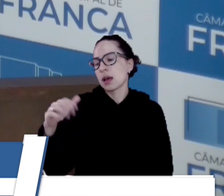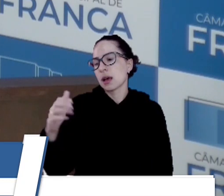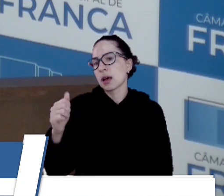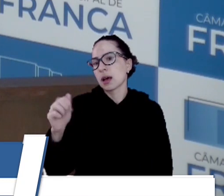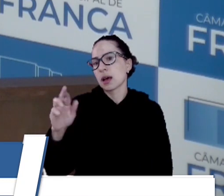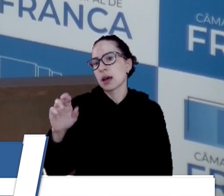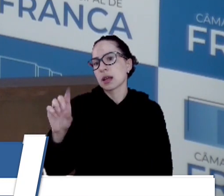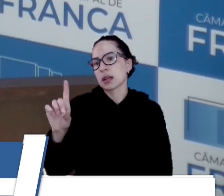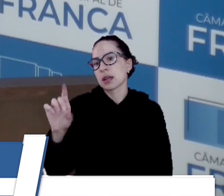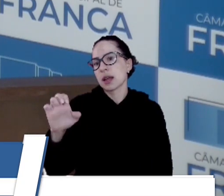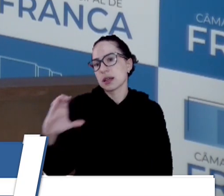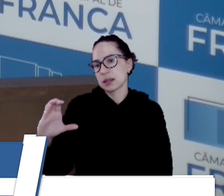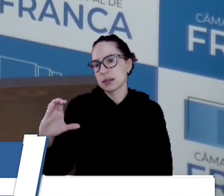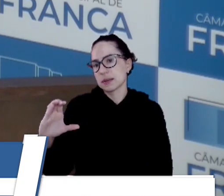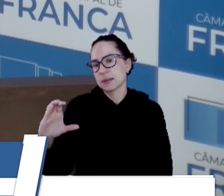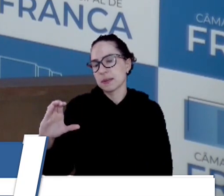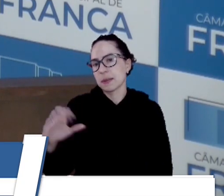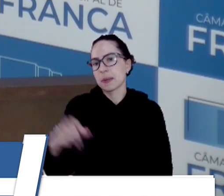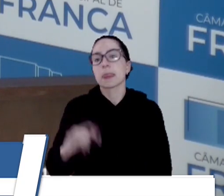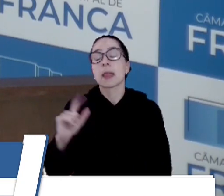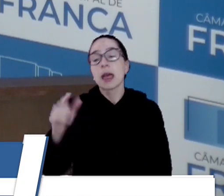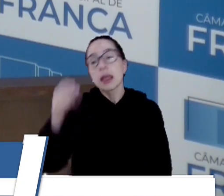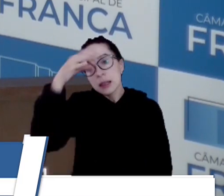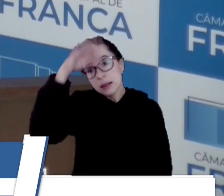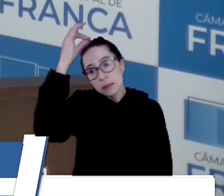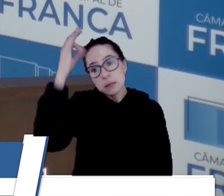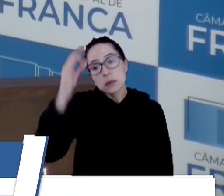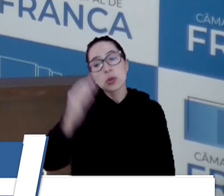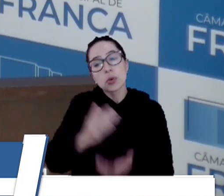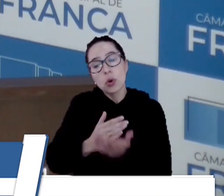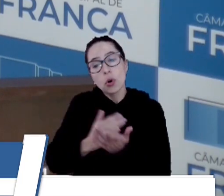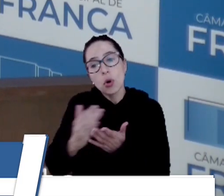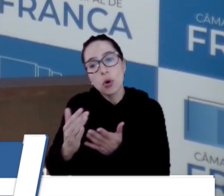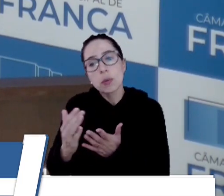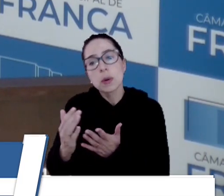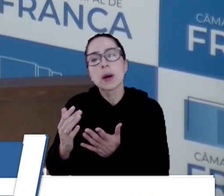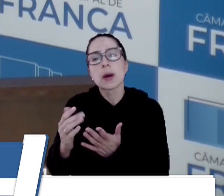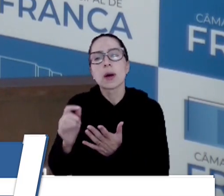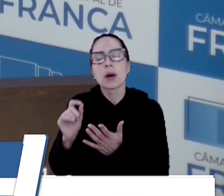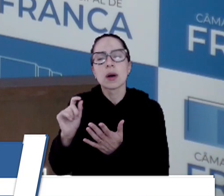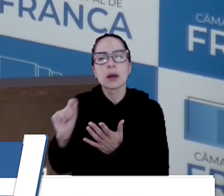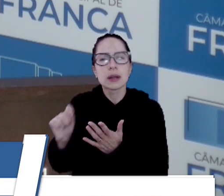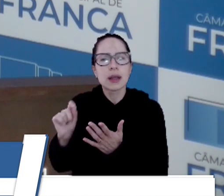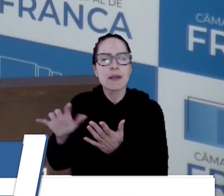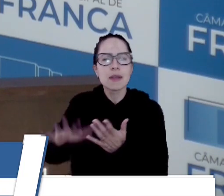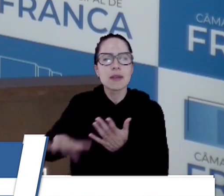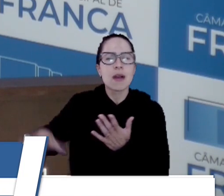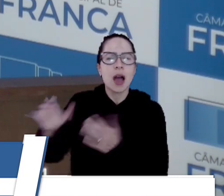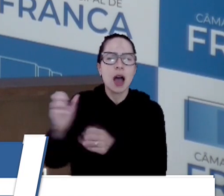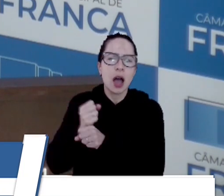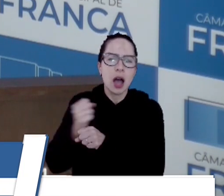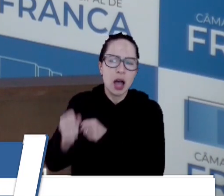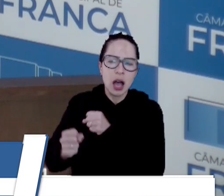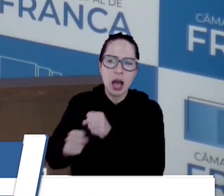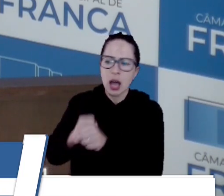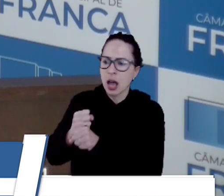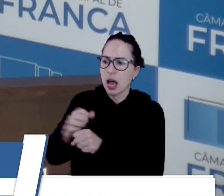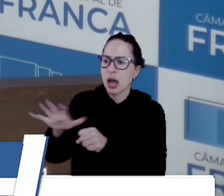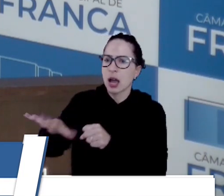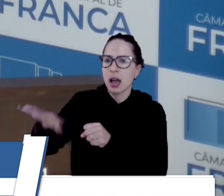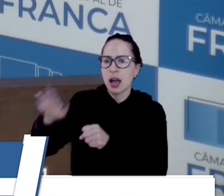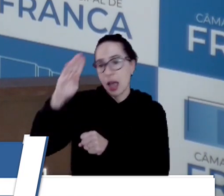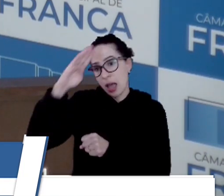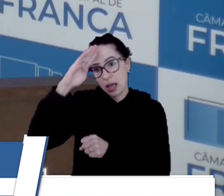Denizar Rivaio. A doutrina espírita sempre foi cercada por intelectuais de todos os ramos acadêmicos, e Franca não